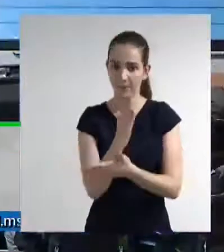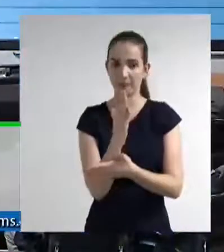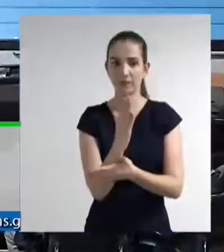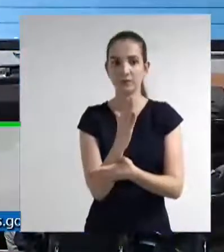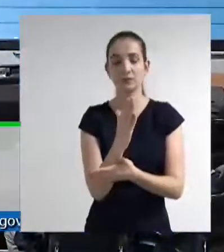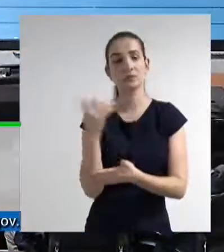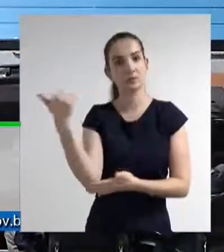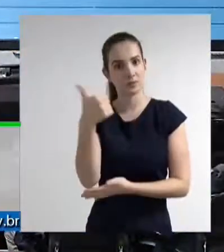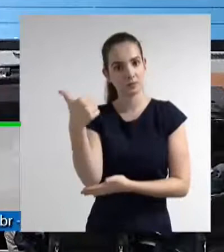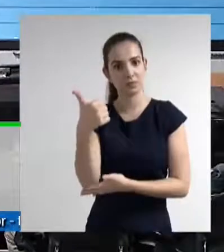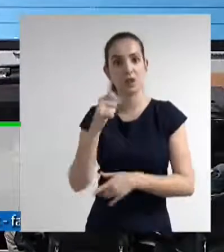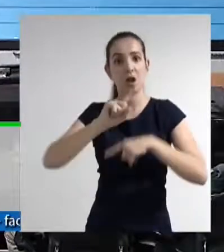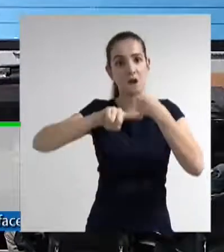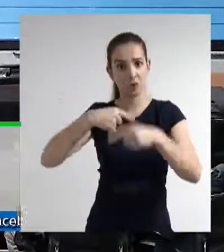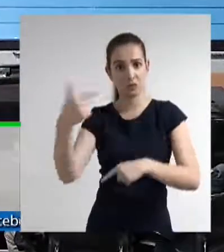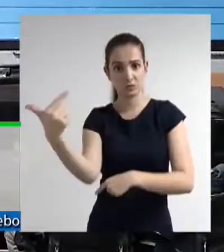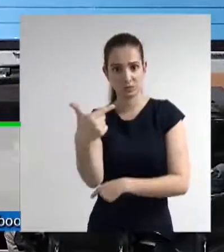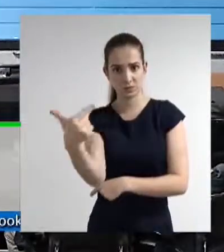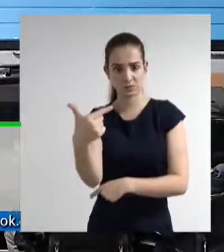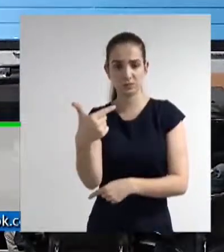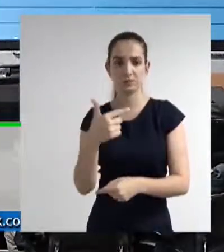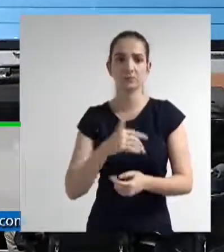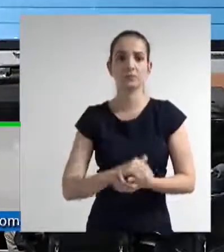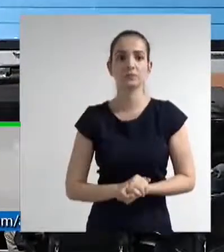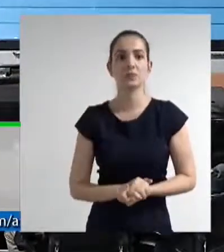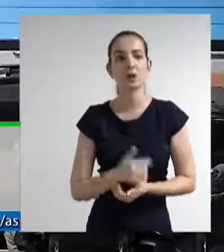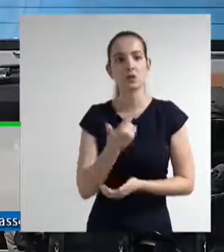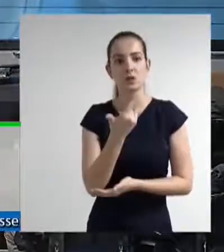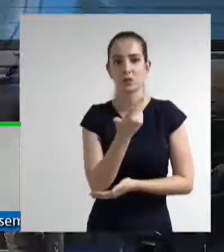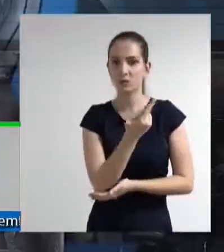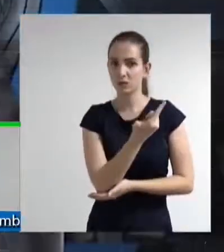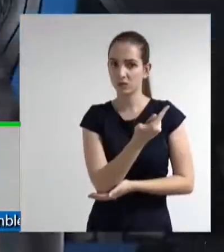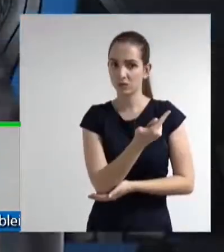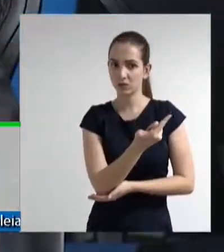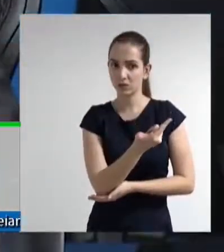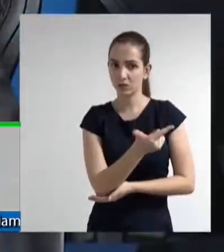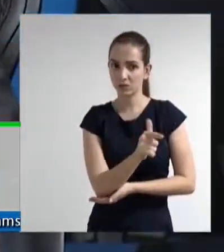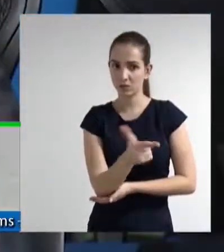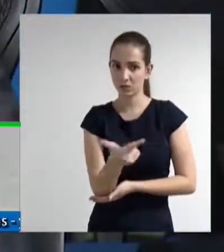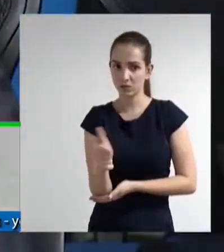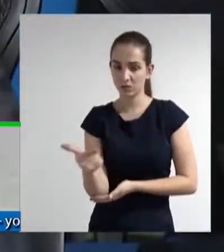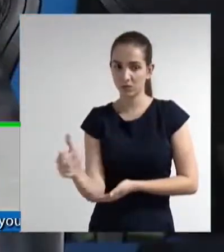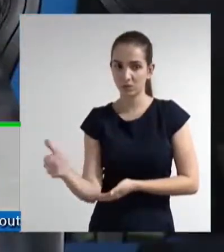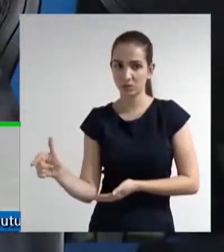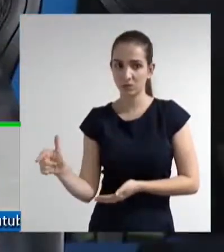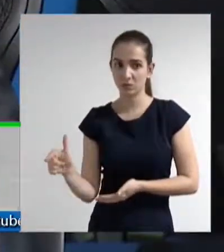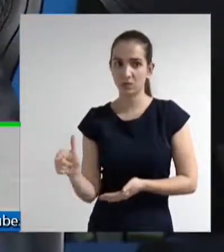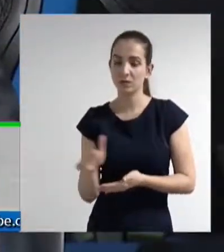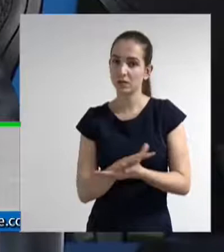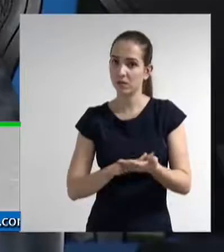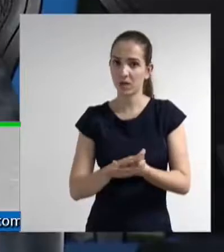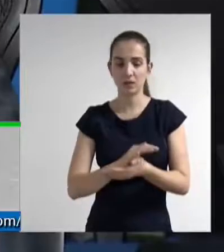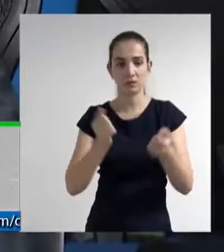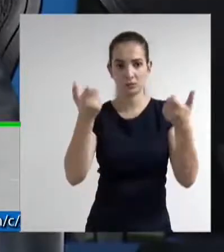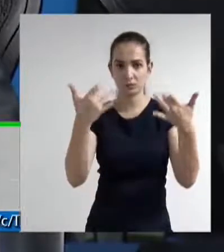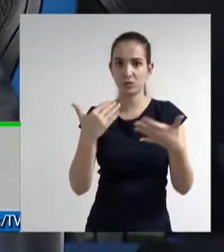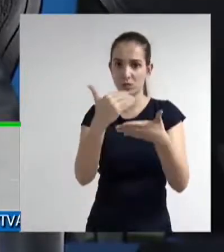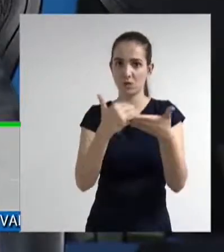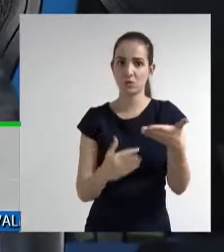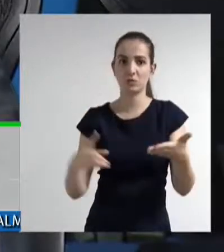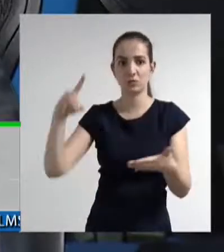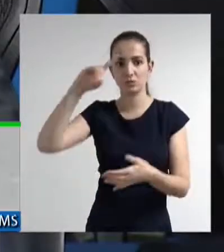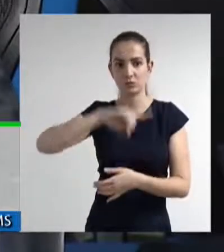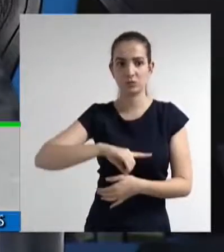Aprovado em primeira, vai à segunda. Não havendo mais nada a tratar na ordem do